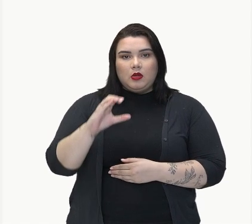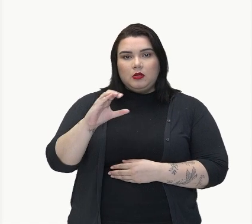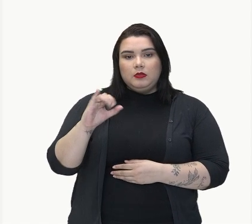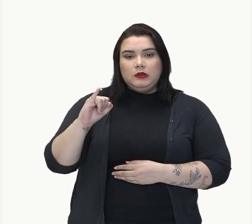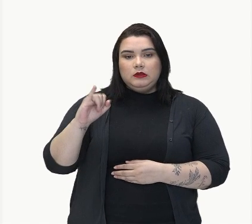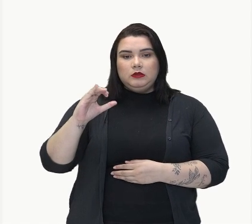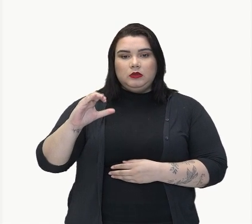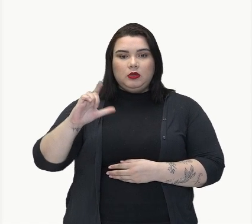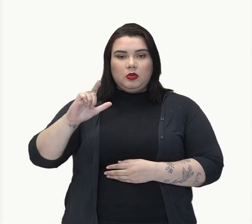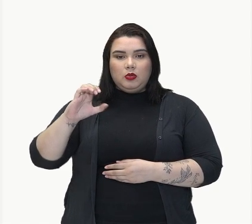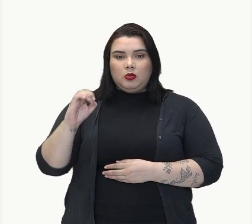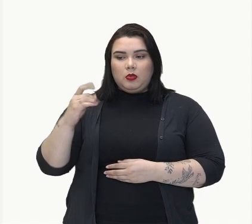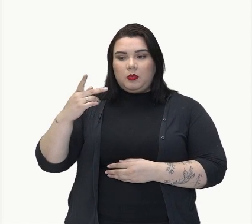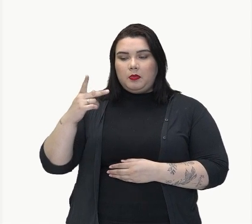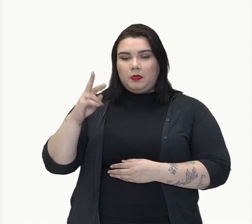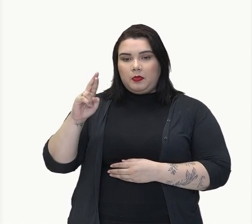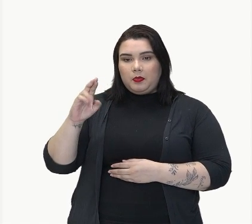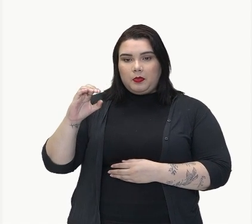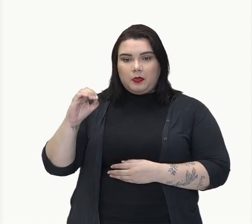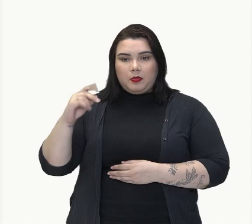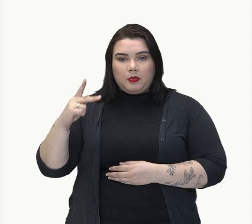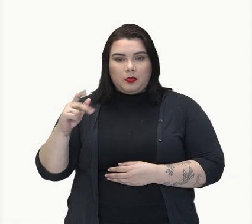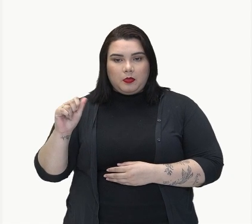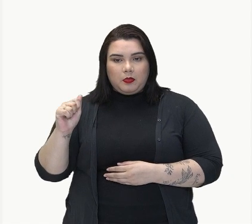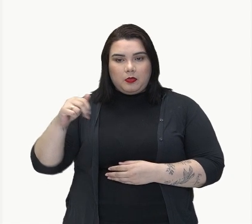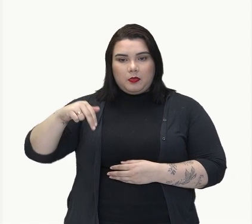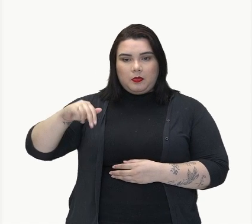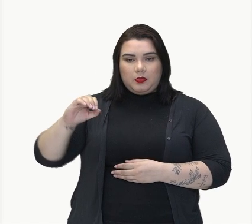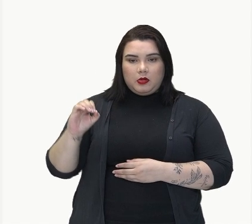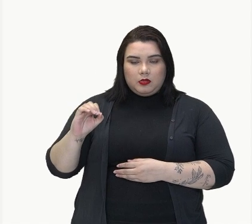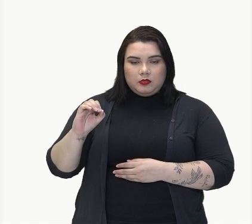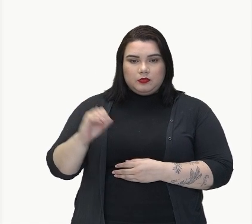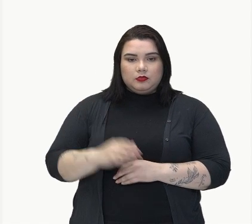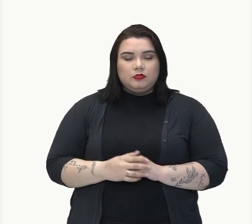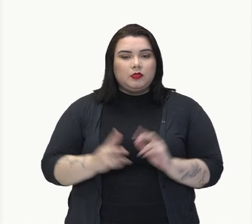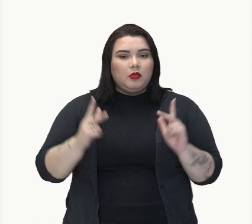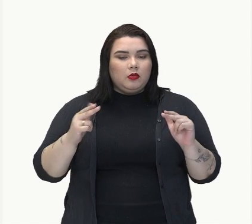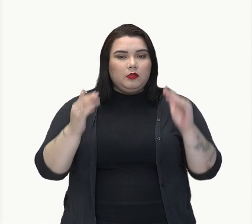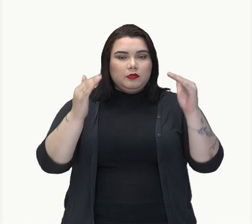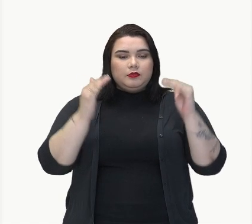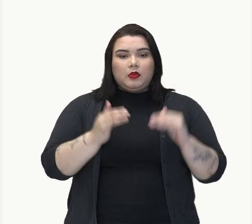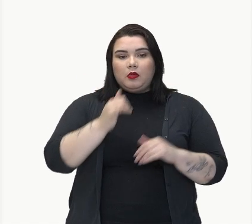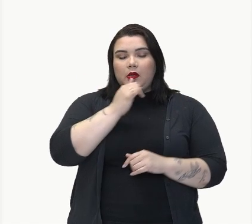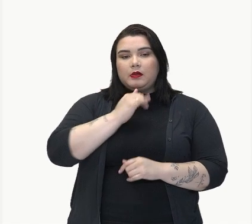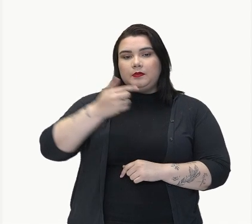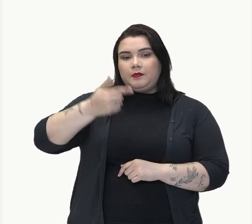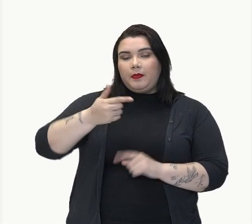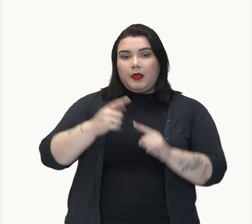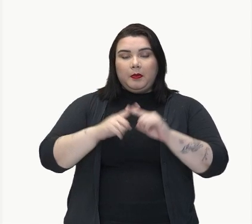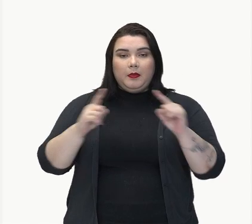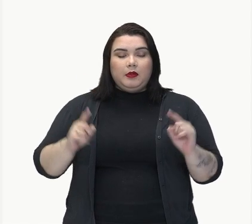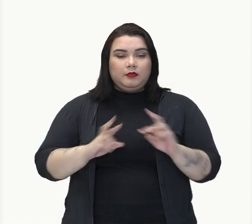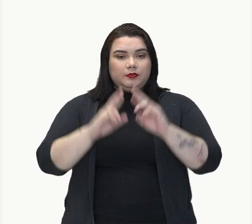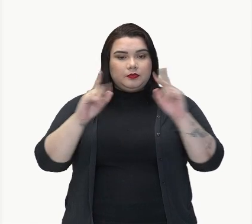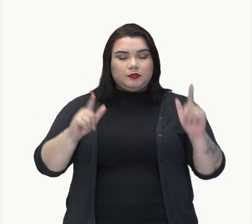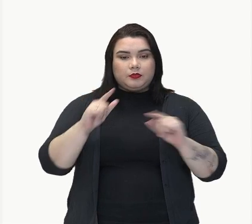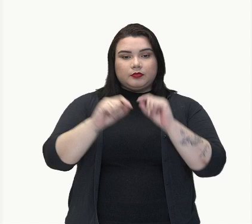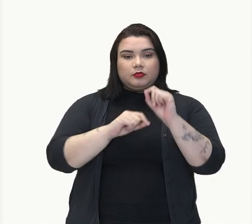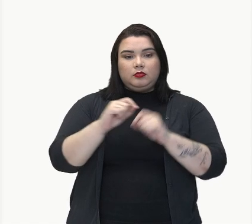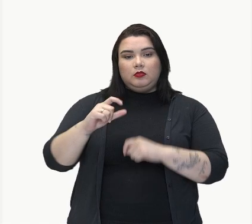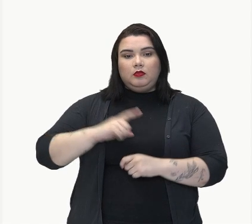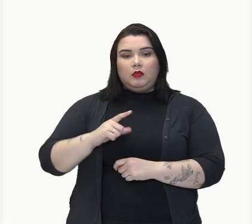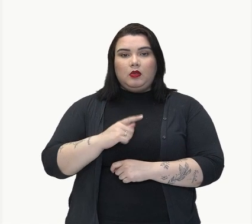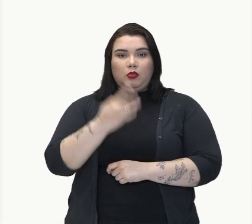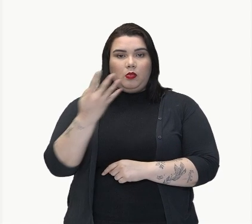Ciclopropano. E acontece a mesma coisa no exemplo 2. Só a diferença é que aqui eu tenho